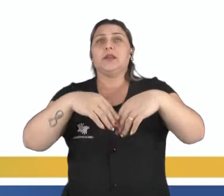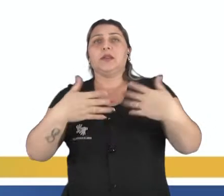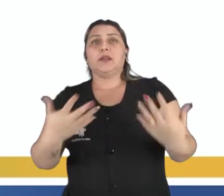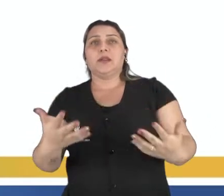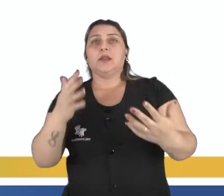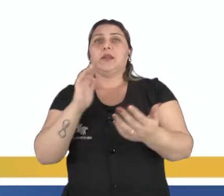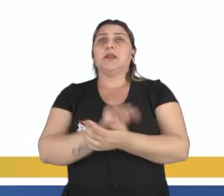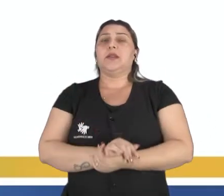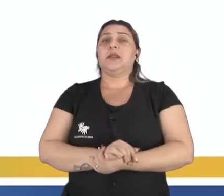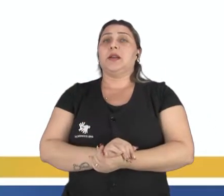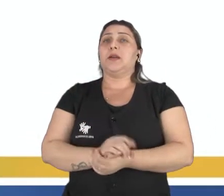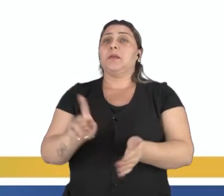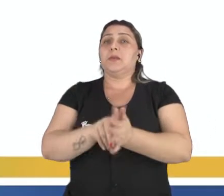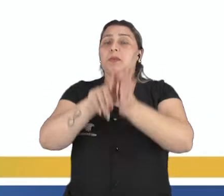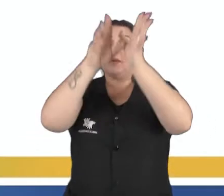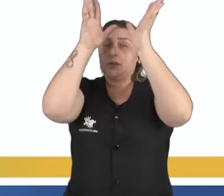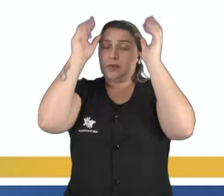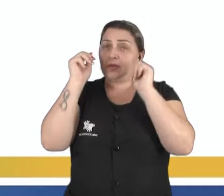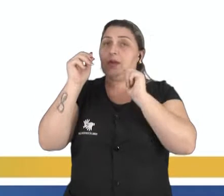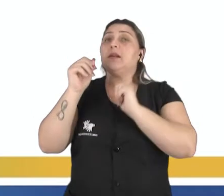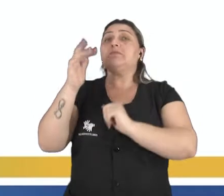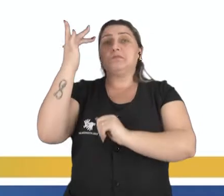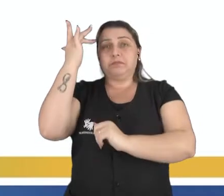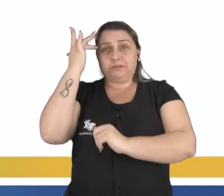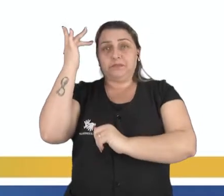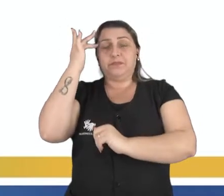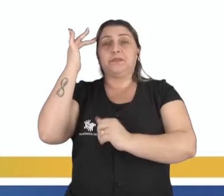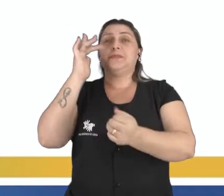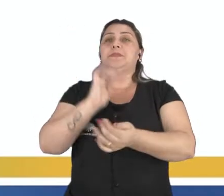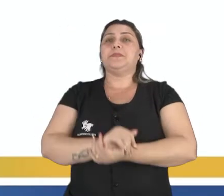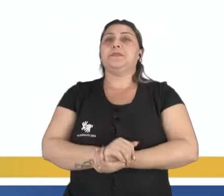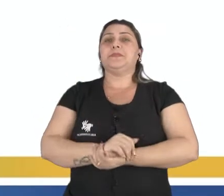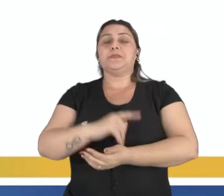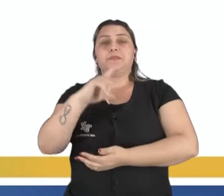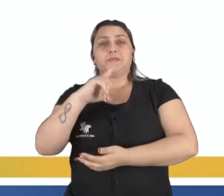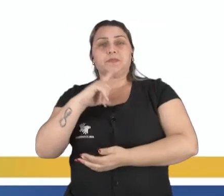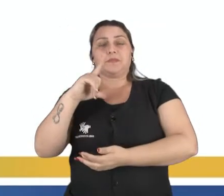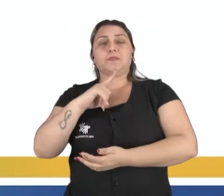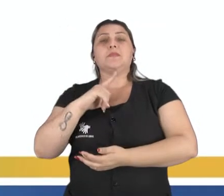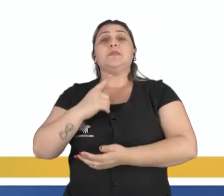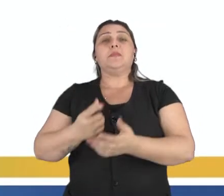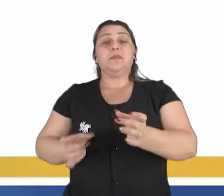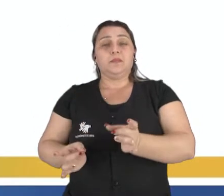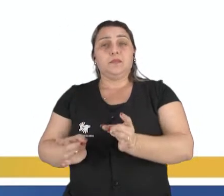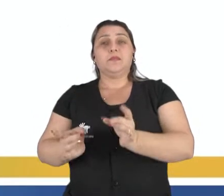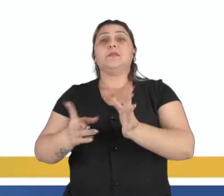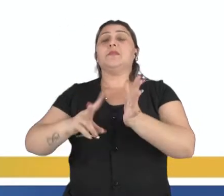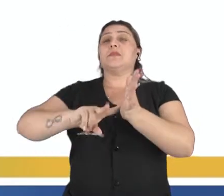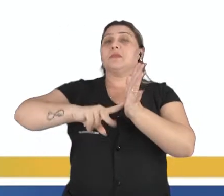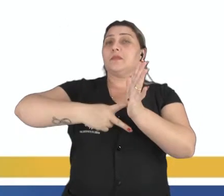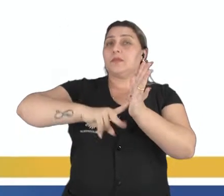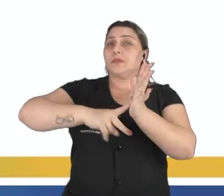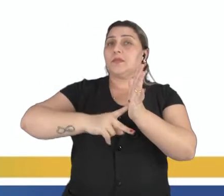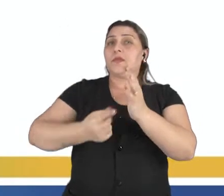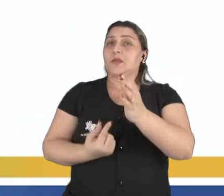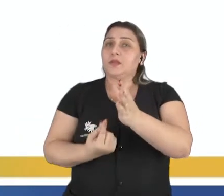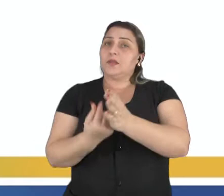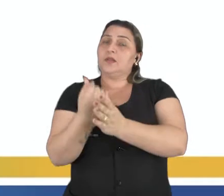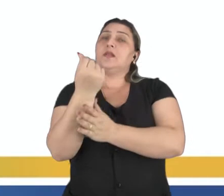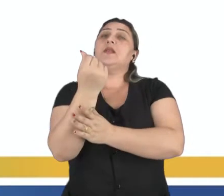consideradas acrianas pelos brasileiros. Com isso, elas foram arrendadas a um sindicato de